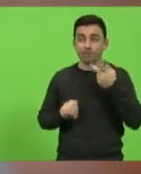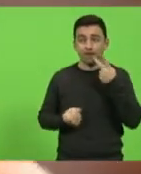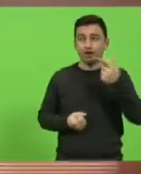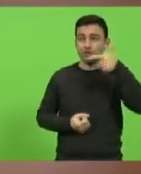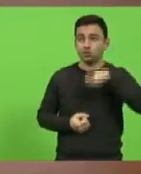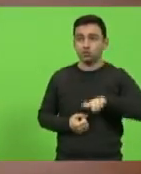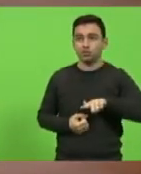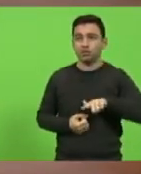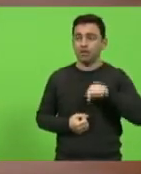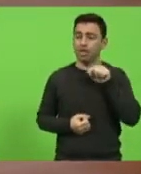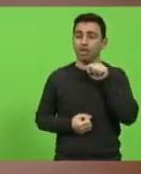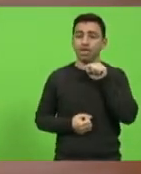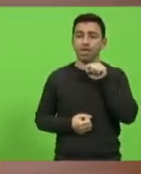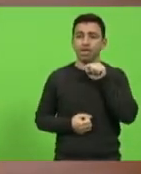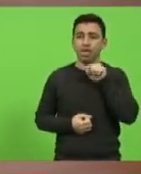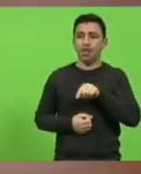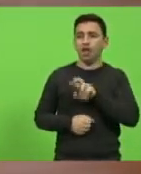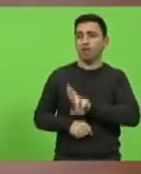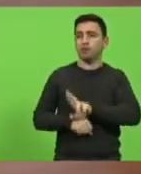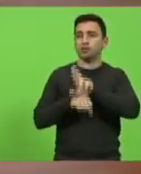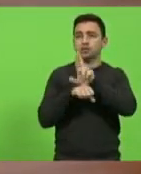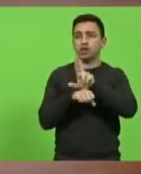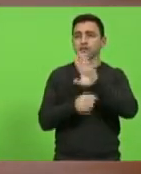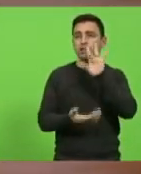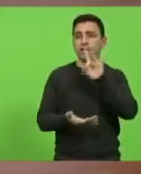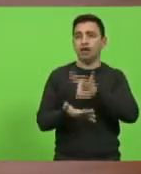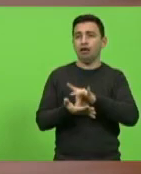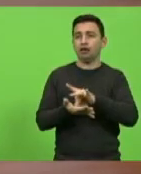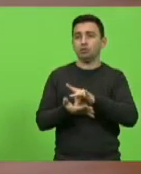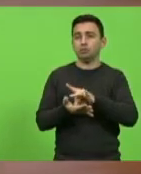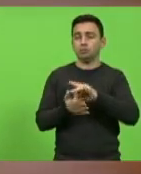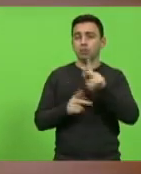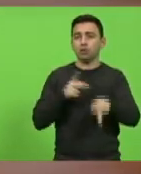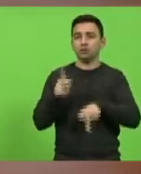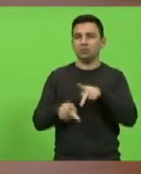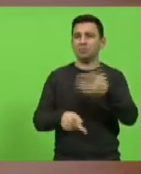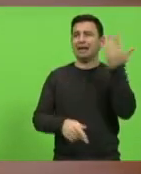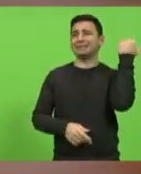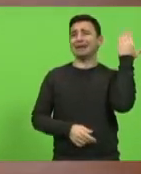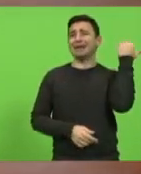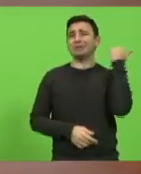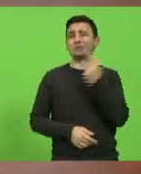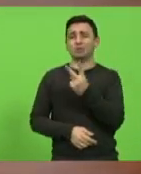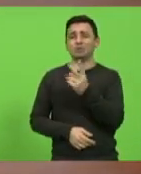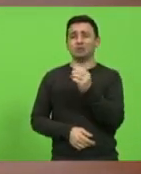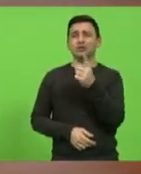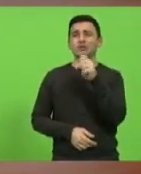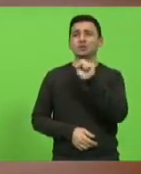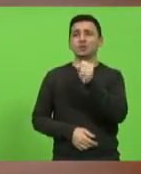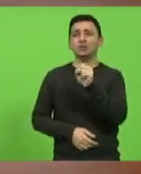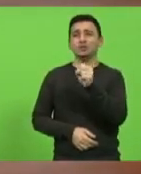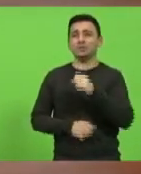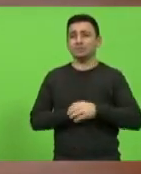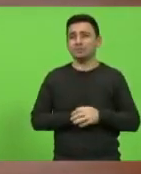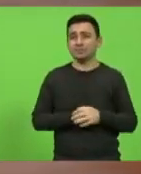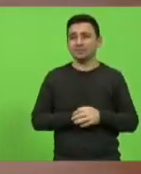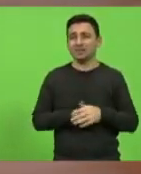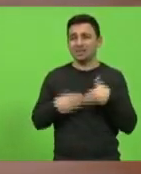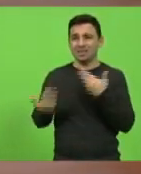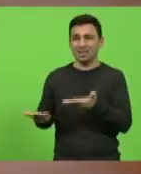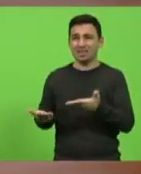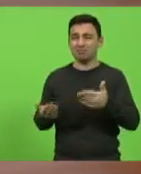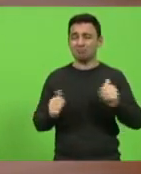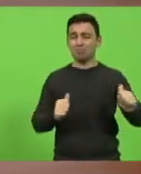ele é o representante legítimo do povo. Mas isso foi em 2018. Diante da sua flagrante